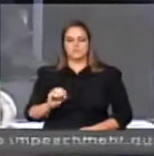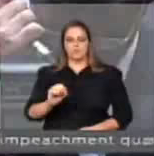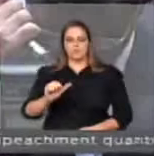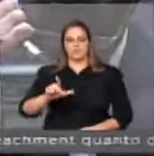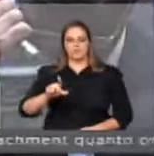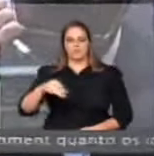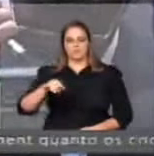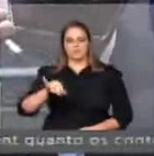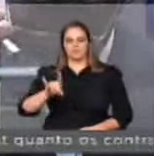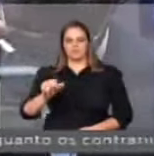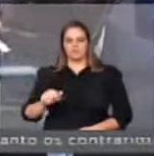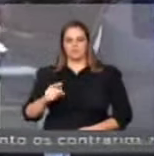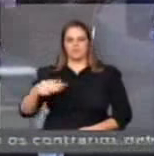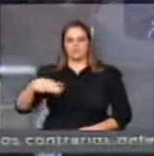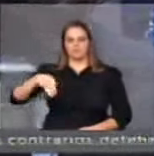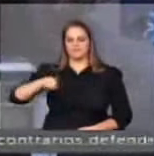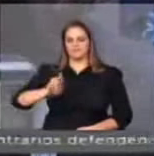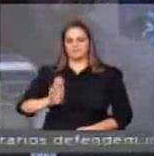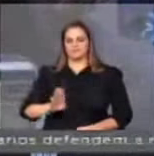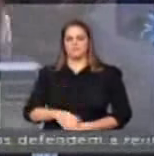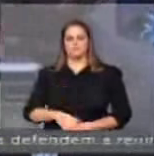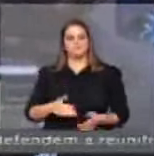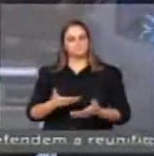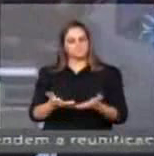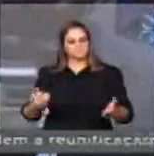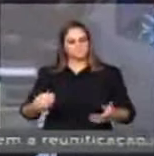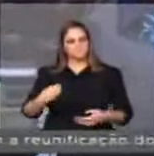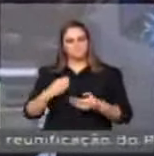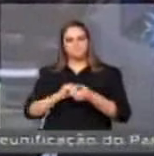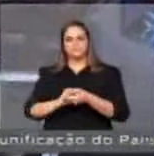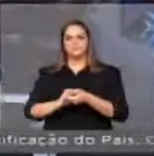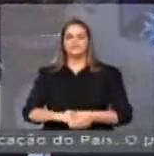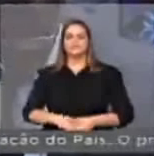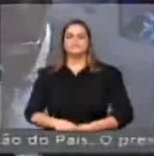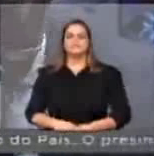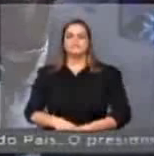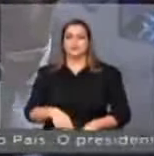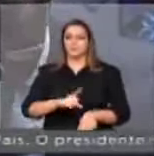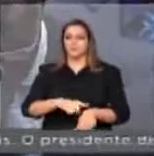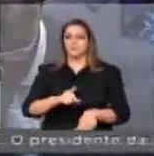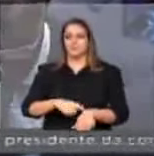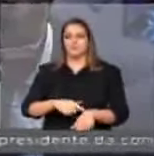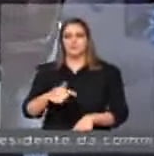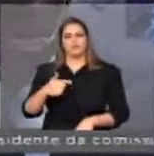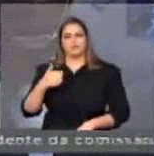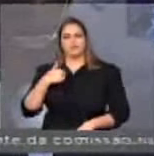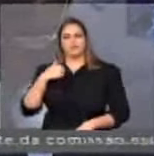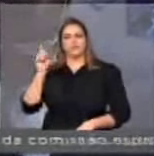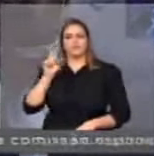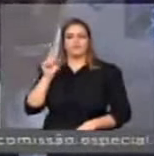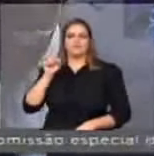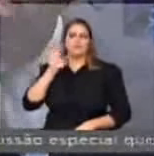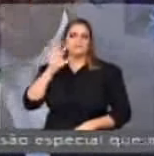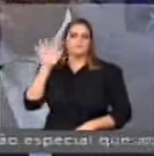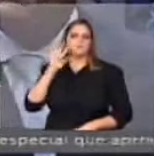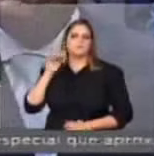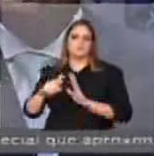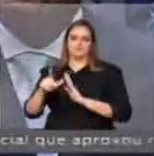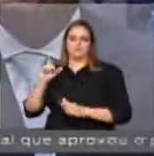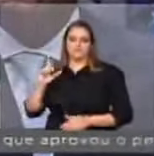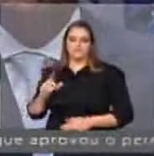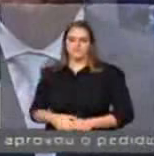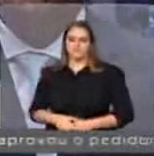PMDB. Senhor presidente, senhores deputados, esse momento não estava na minha programação. Eu tenho